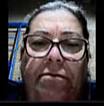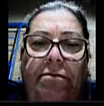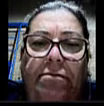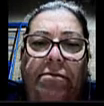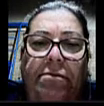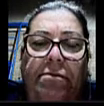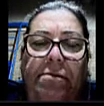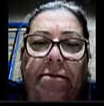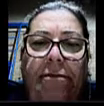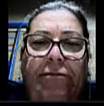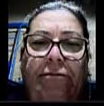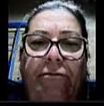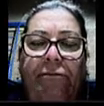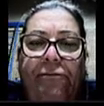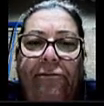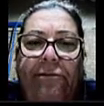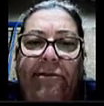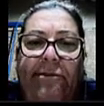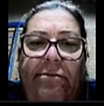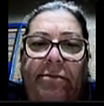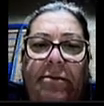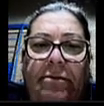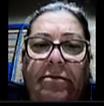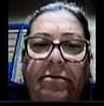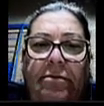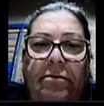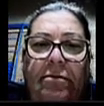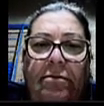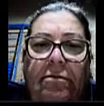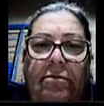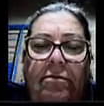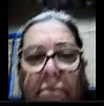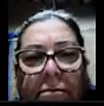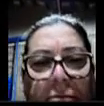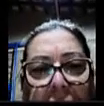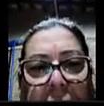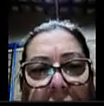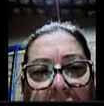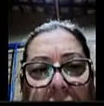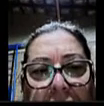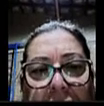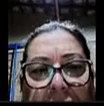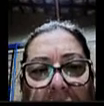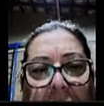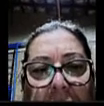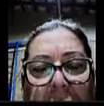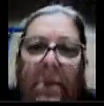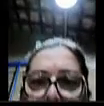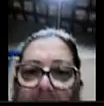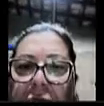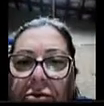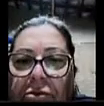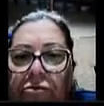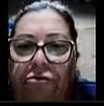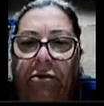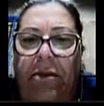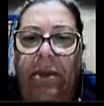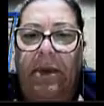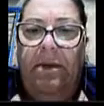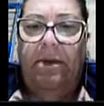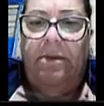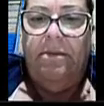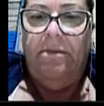parentais inadequadas, e aí a gente percebe que isso de alguma forma reflete na aprendizagem. O